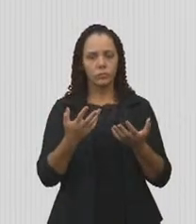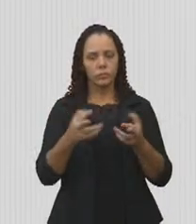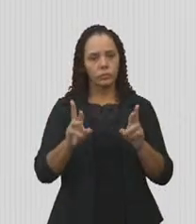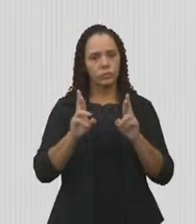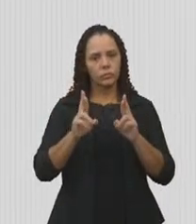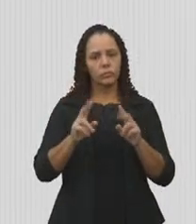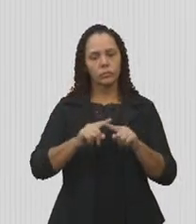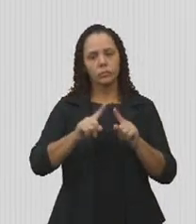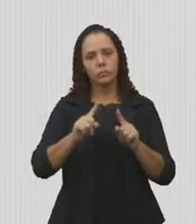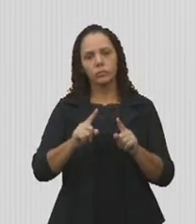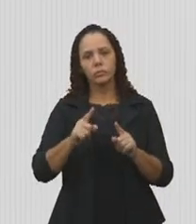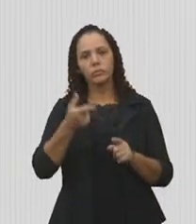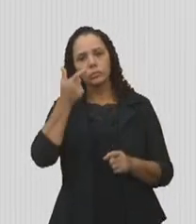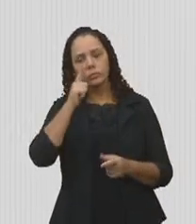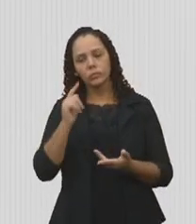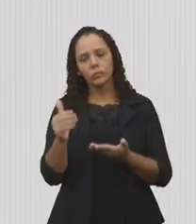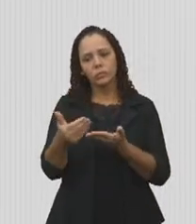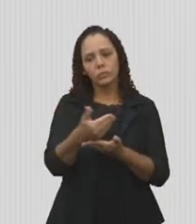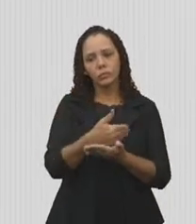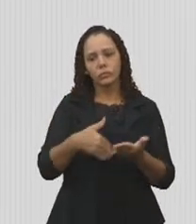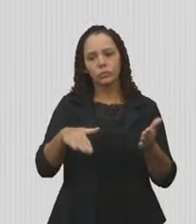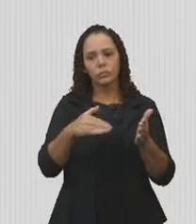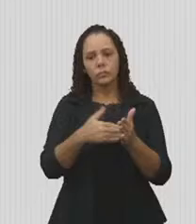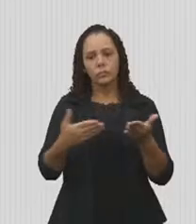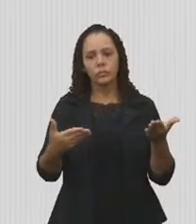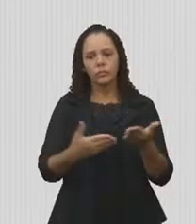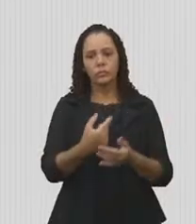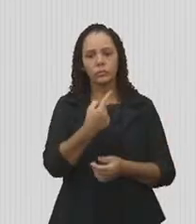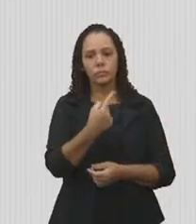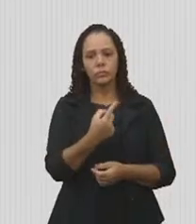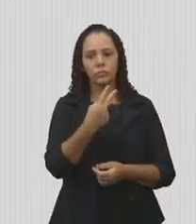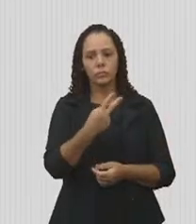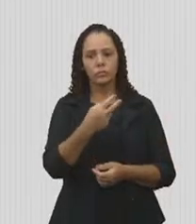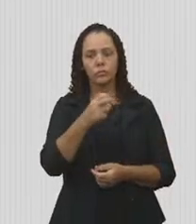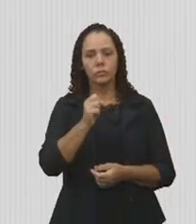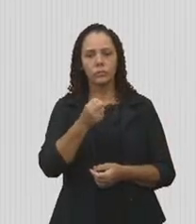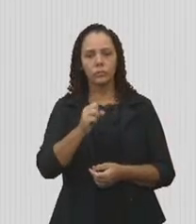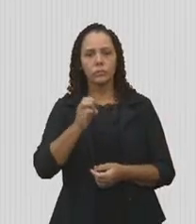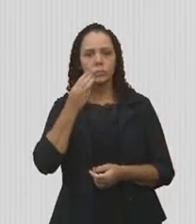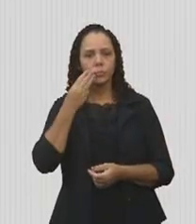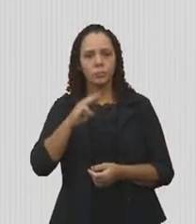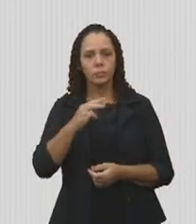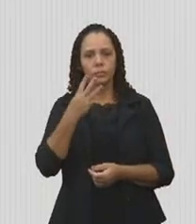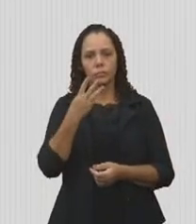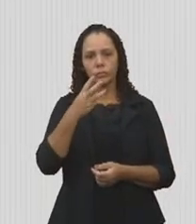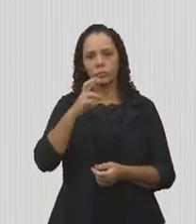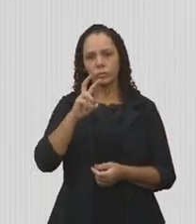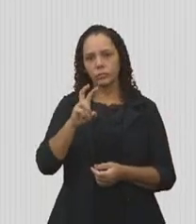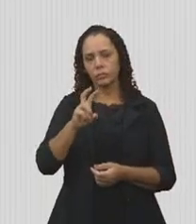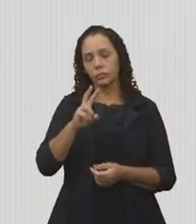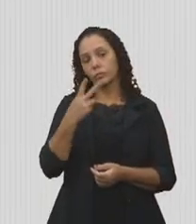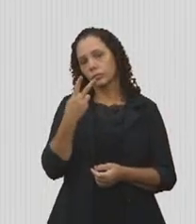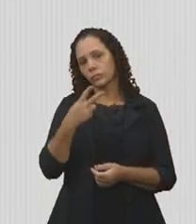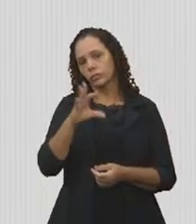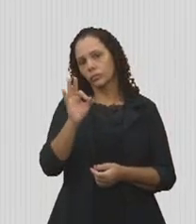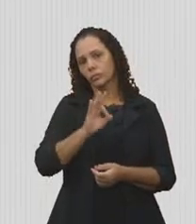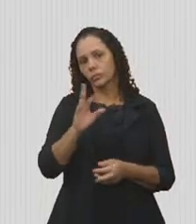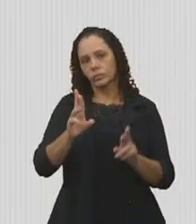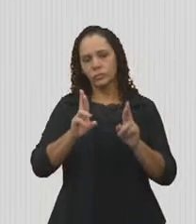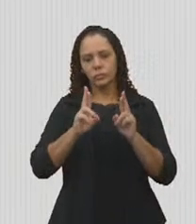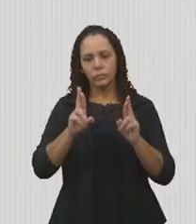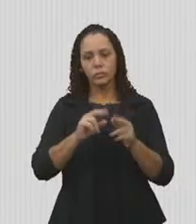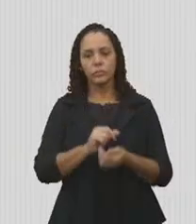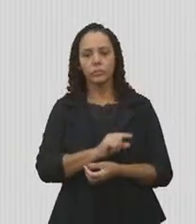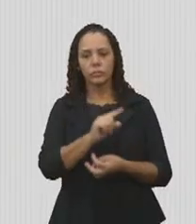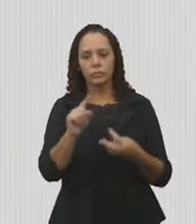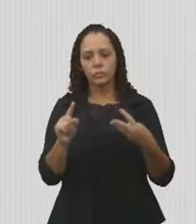nós arrecadamos 128 milhões, ou seja, 32% do que está previsto no ano. Receitas de contribuição, que é